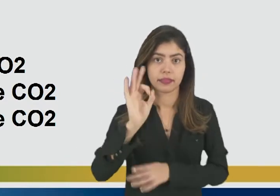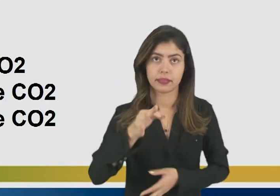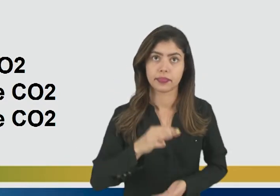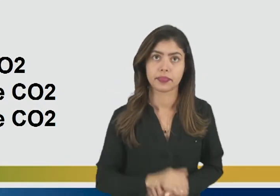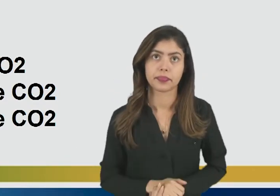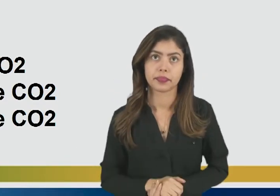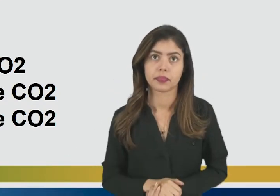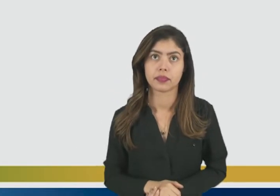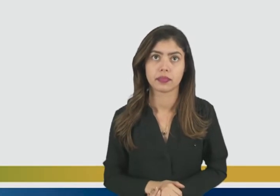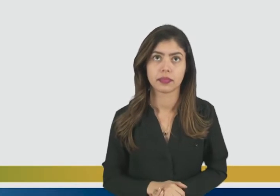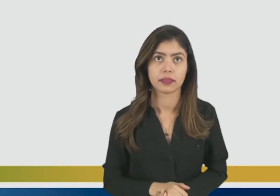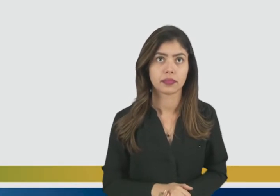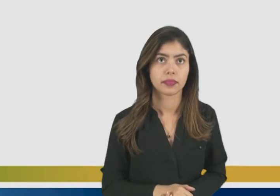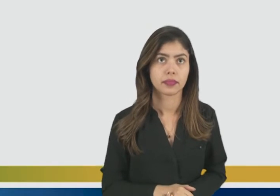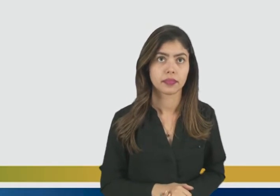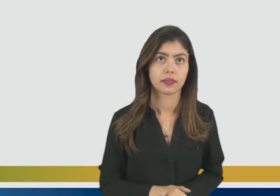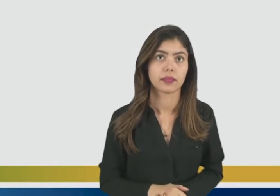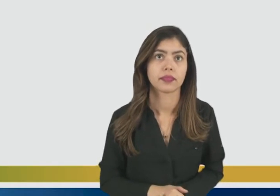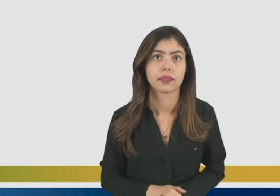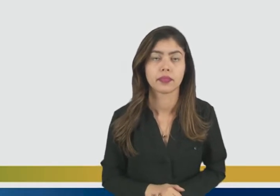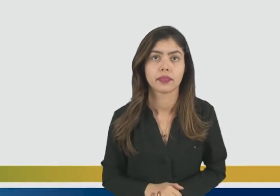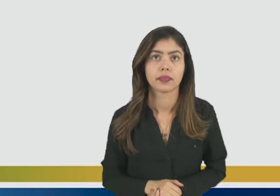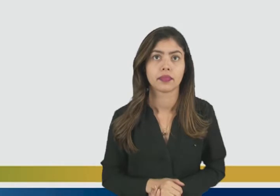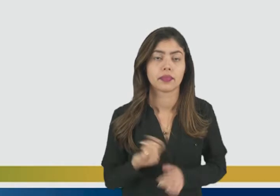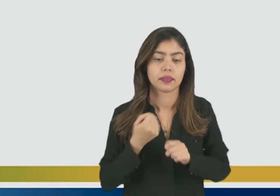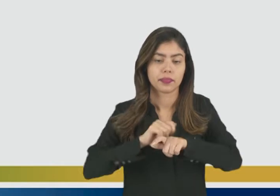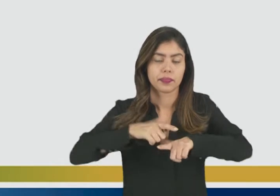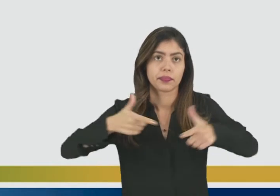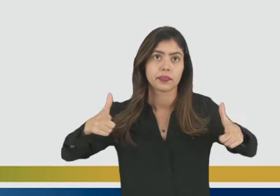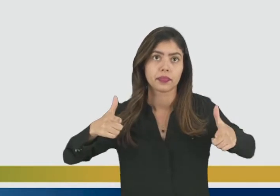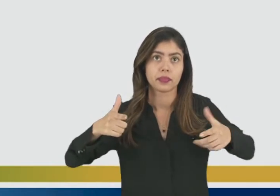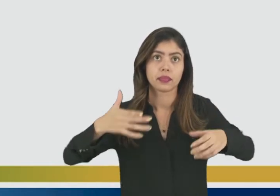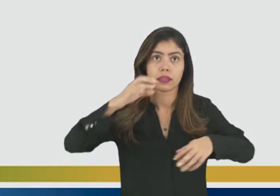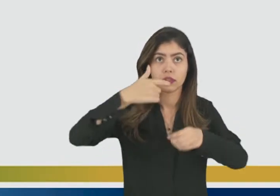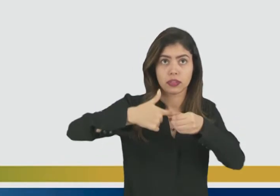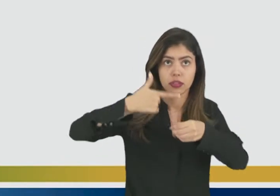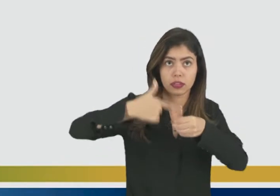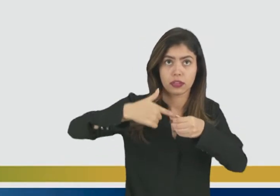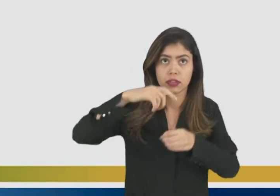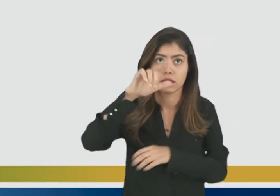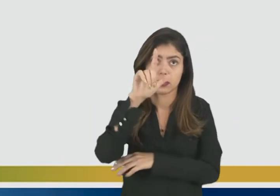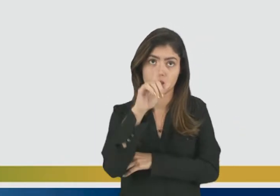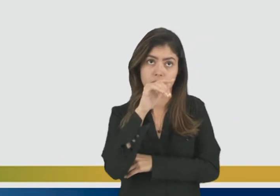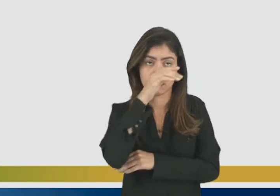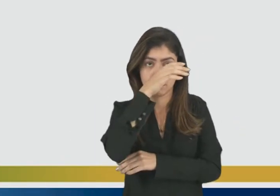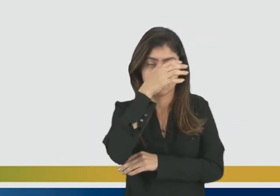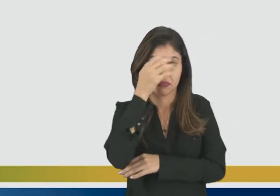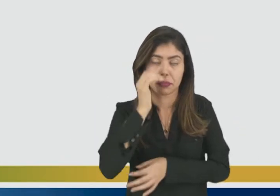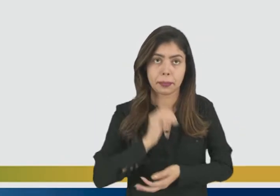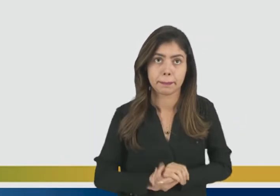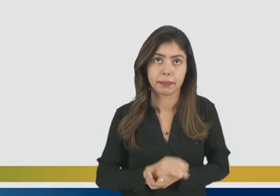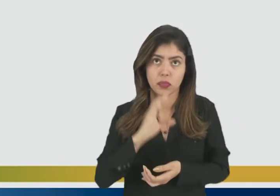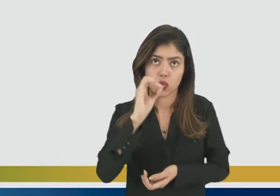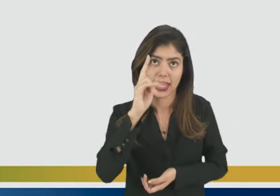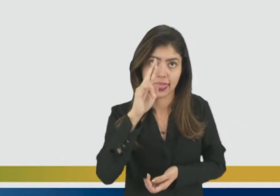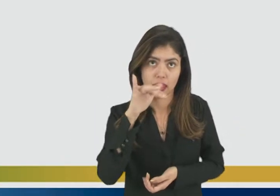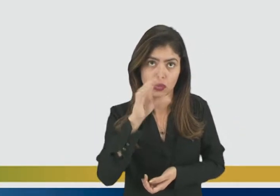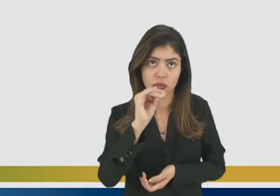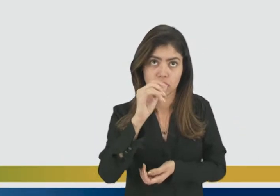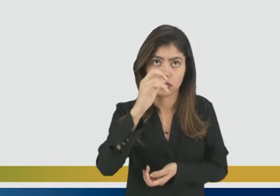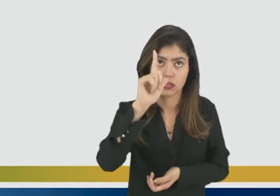qual é a letra A? A letra A, ele quer saber a ordem crescente. Então, gasolina, que é o octano,